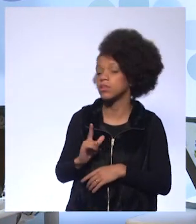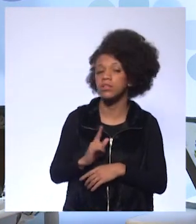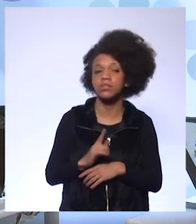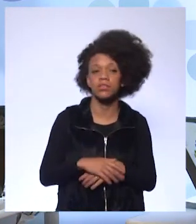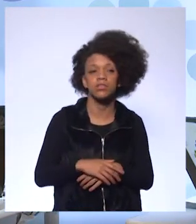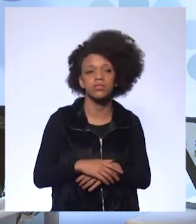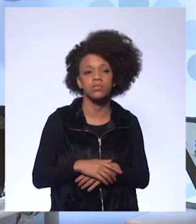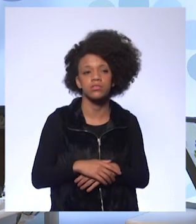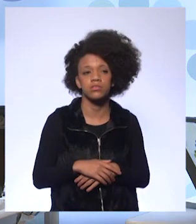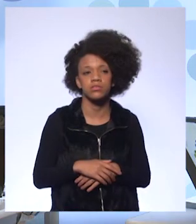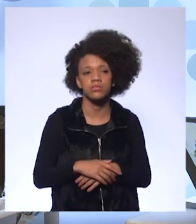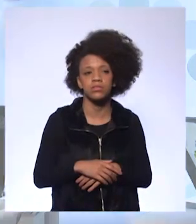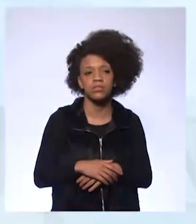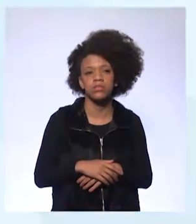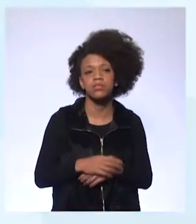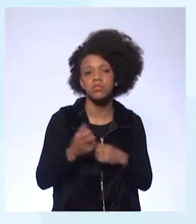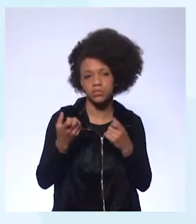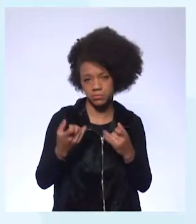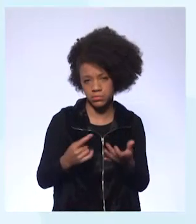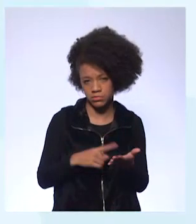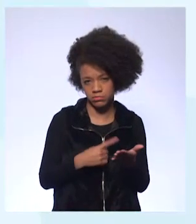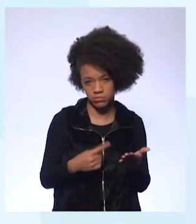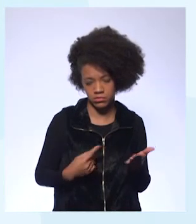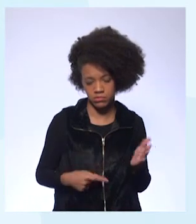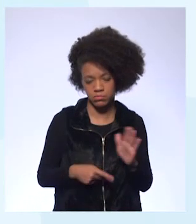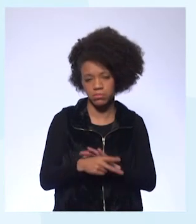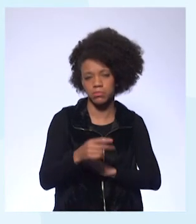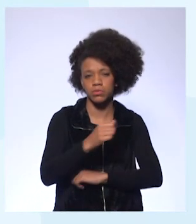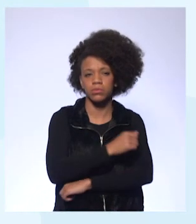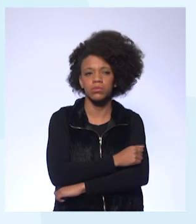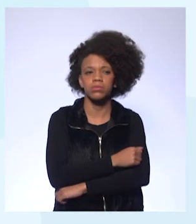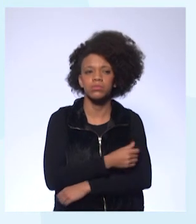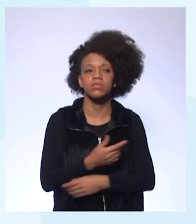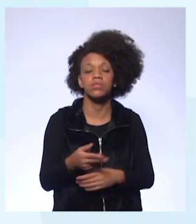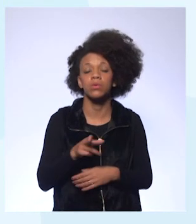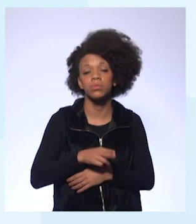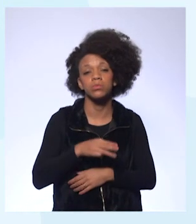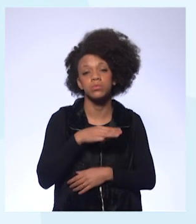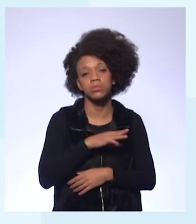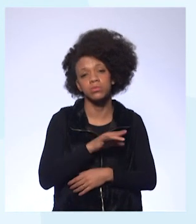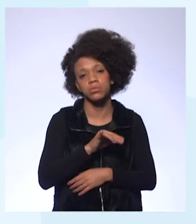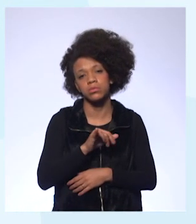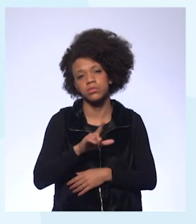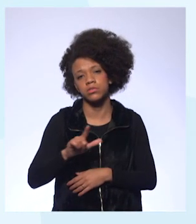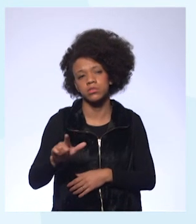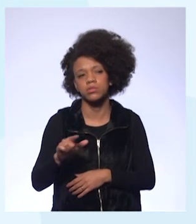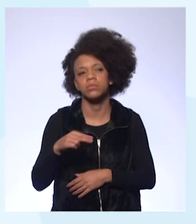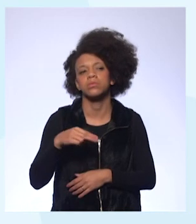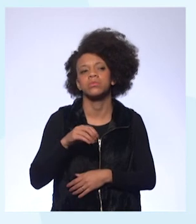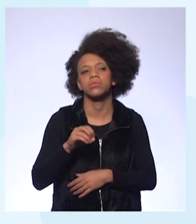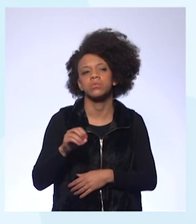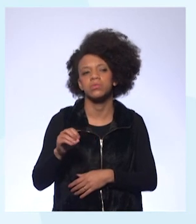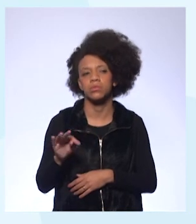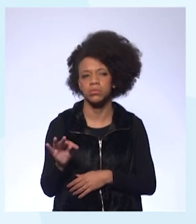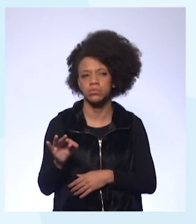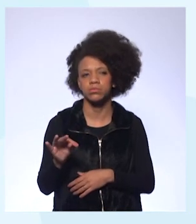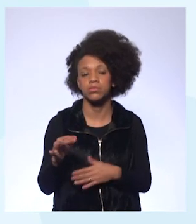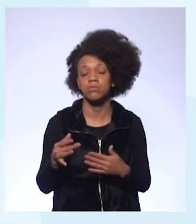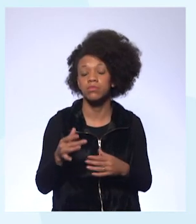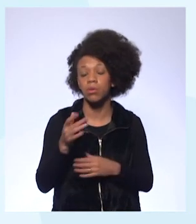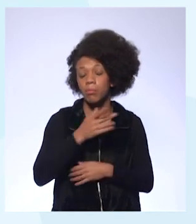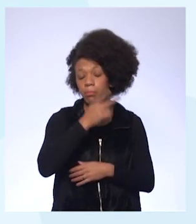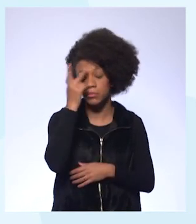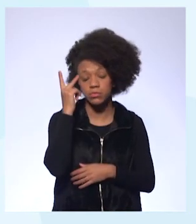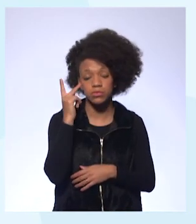só aqui tem explicação que tá no caderno do aluno né então para você usou eu e aí você usa o homem se torna pessoas